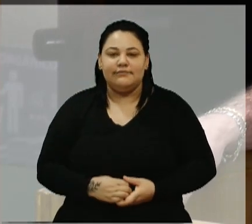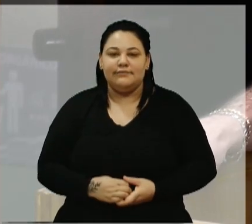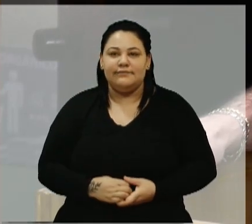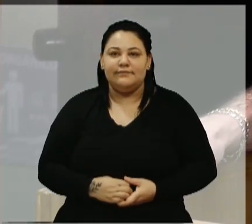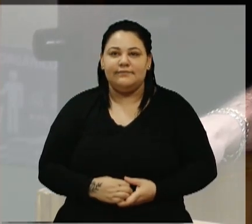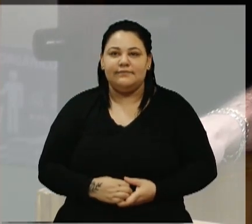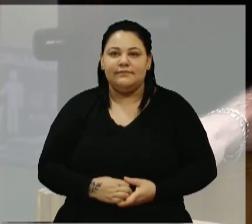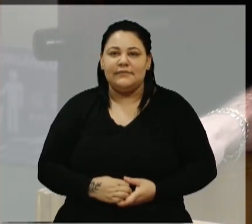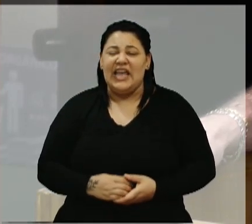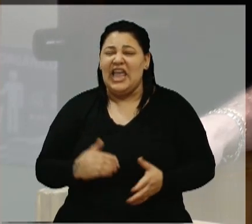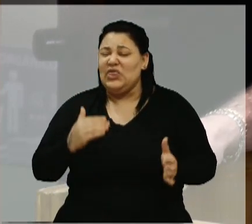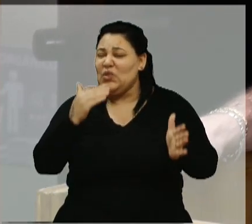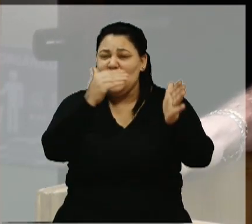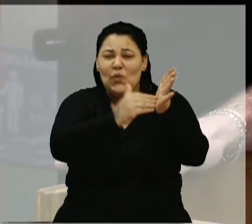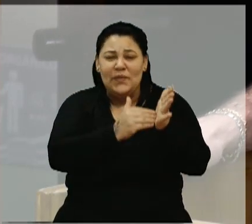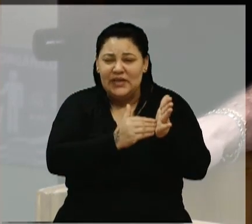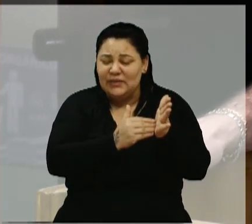É no mínimo,